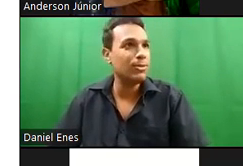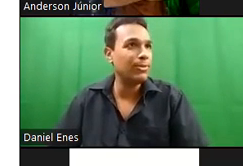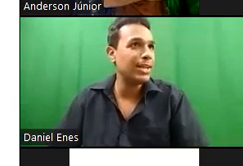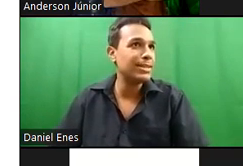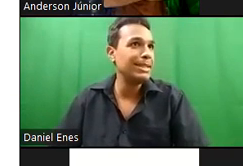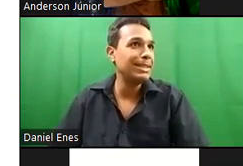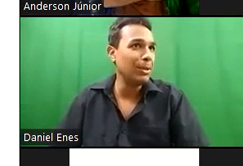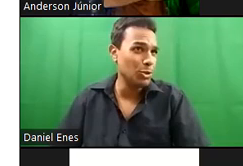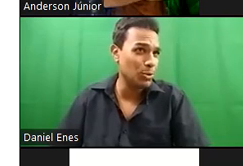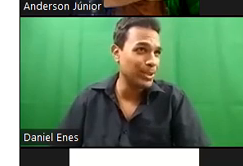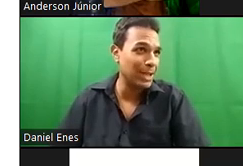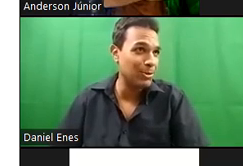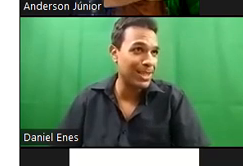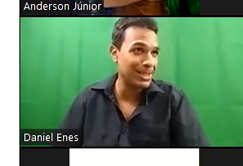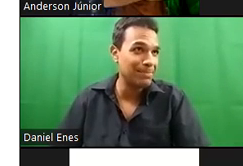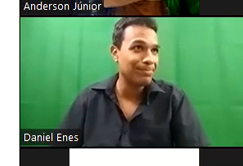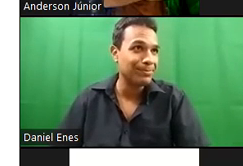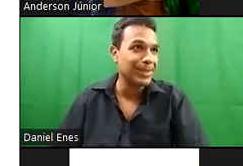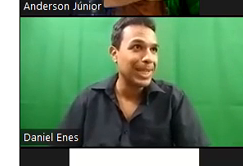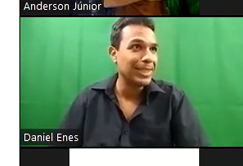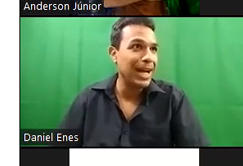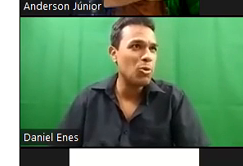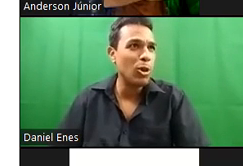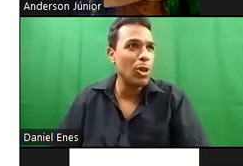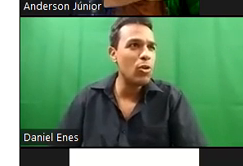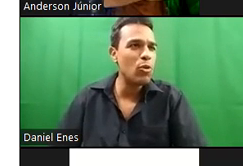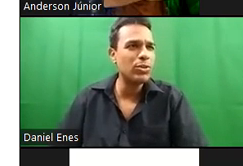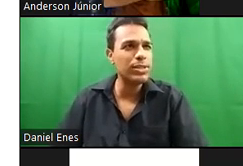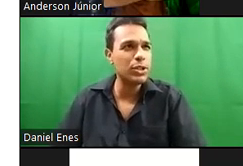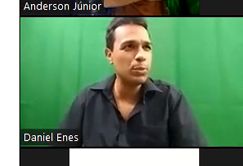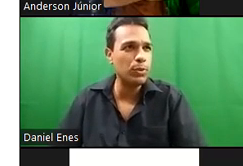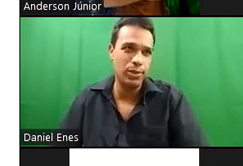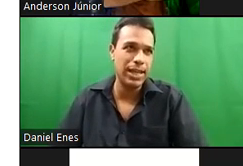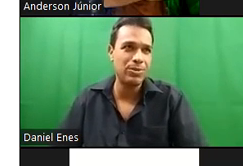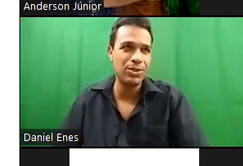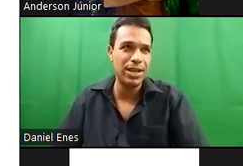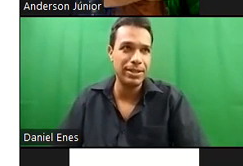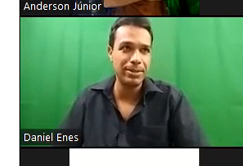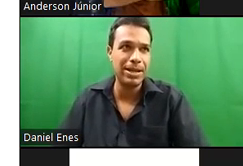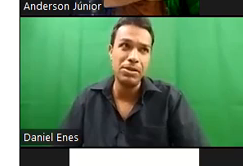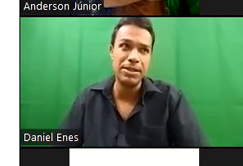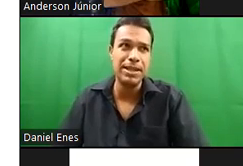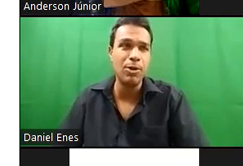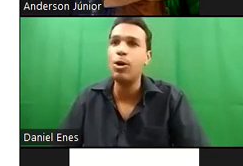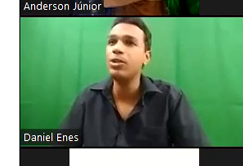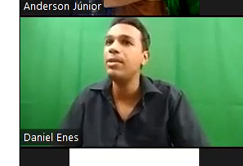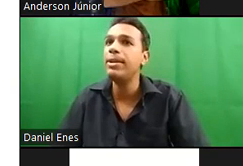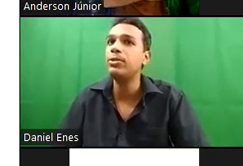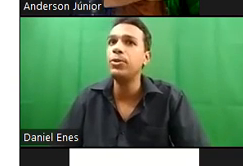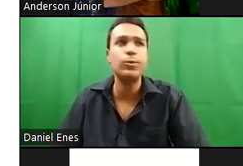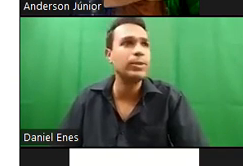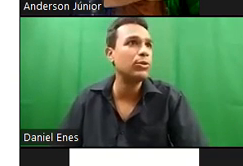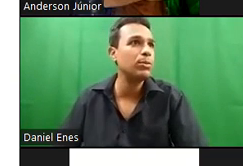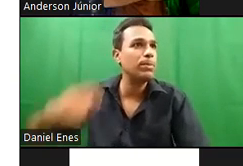essa conversa aí, tem meus contatos aí, tá? Eu coloco algumas coisinhas profissionais no Instagram, mas se quiser, o Rogério, ele